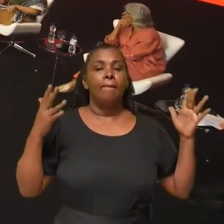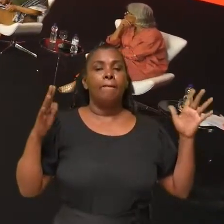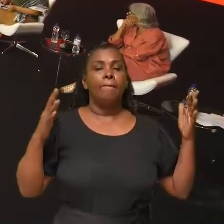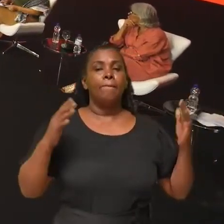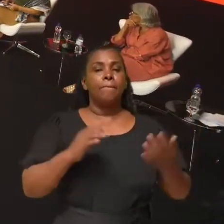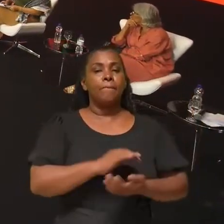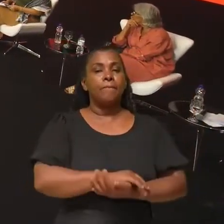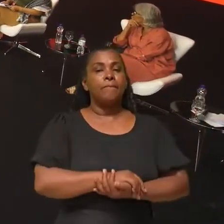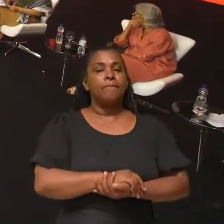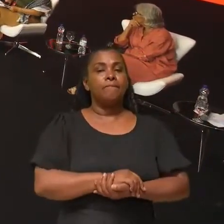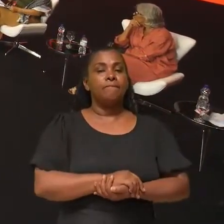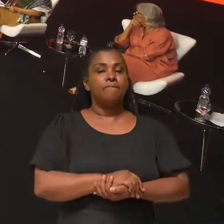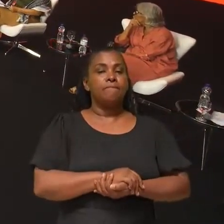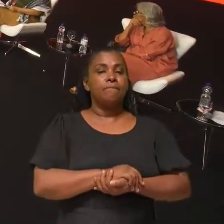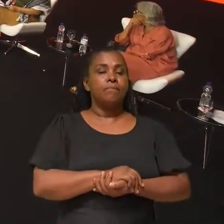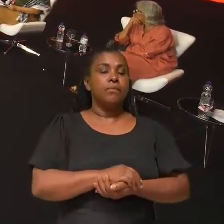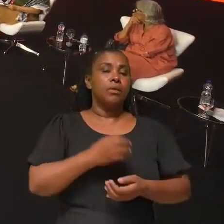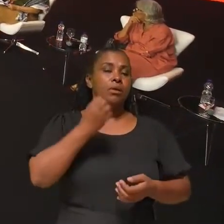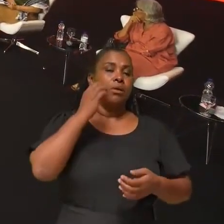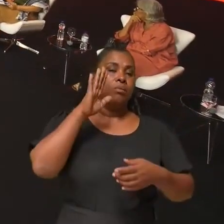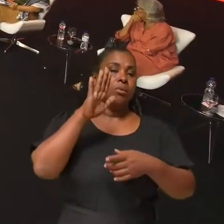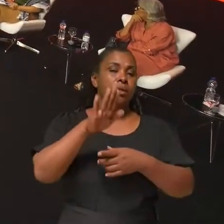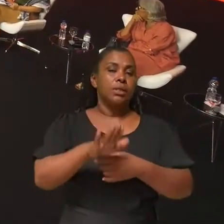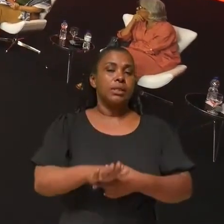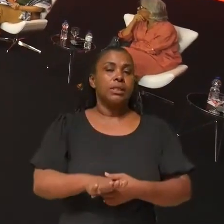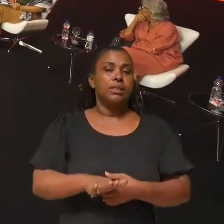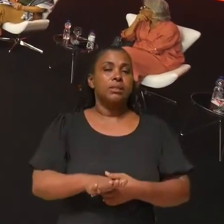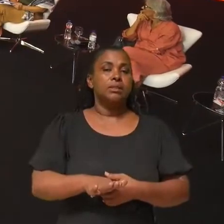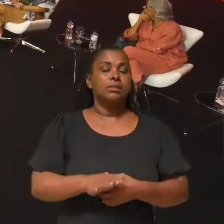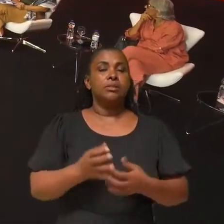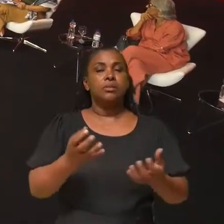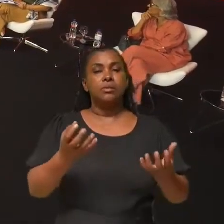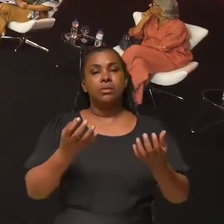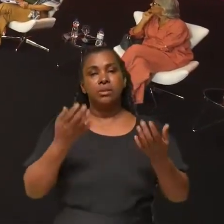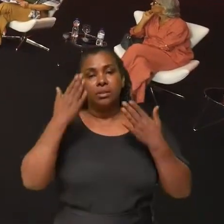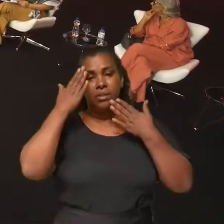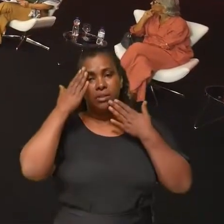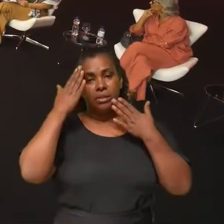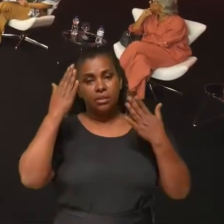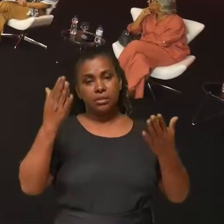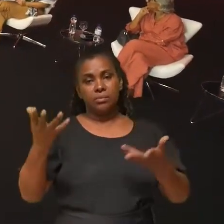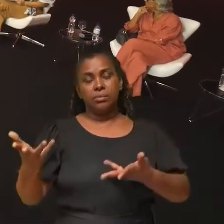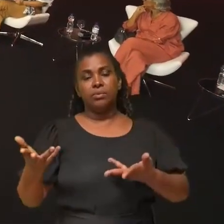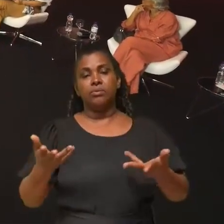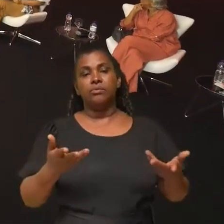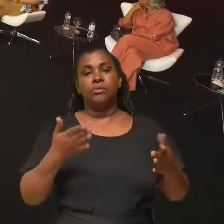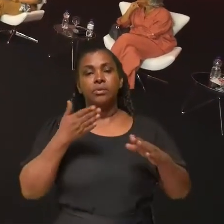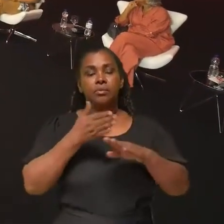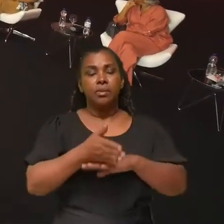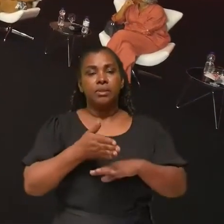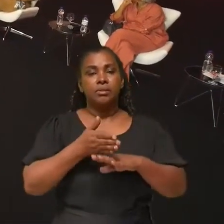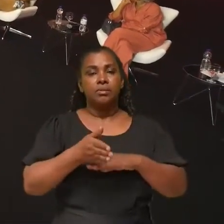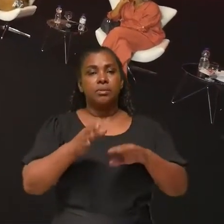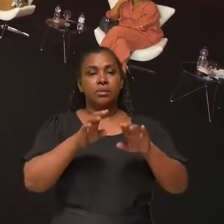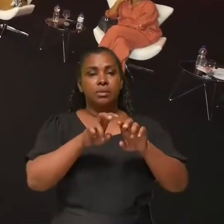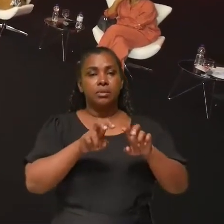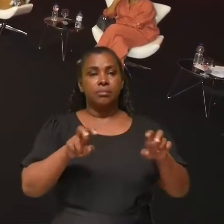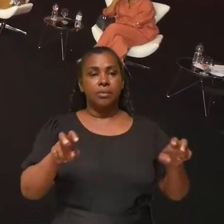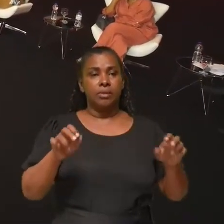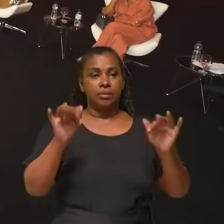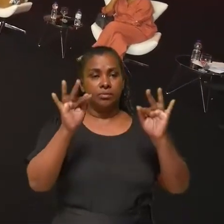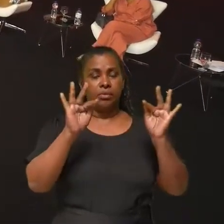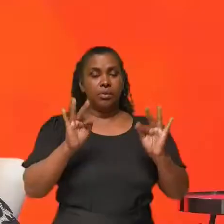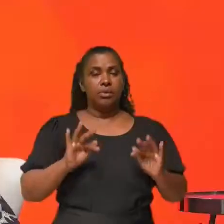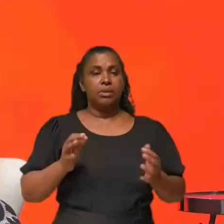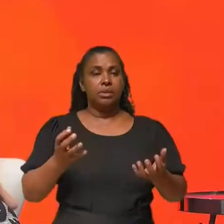Boa tarde. Queria agradecer muito pelo convite para participar dessa mesa. Fiquei muito feliz. Queria